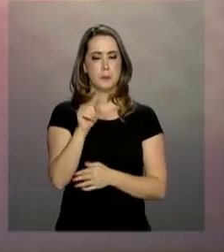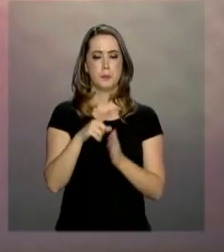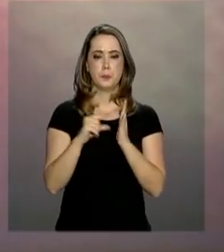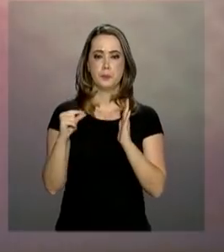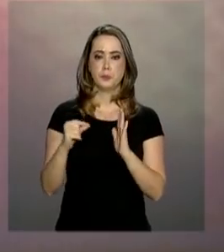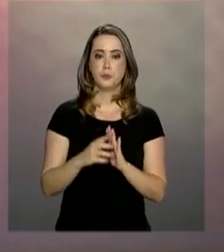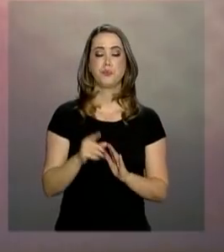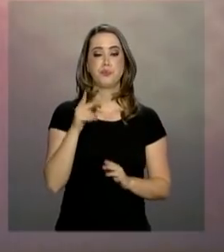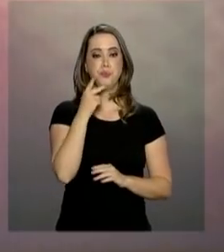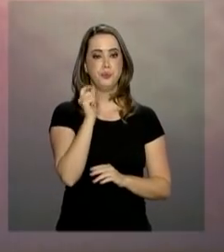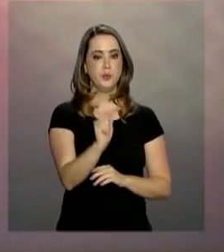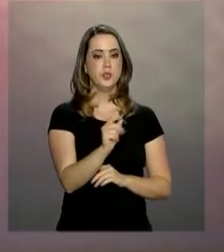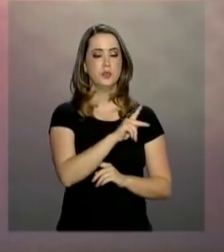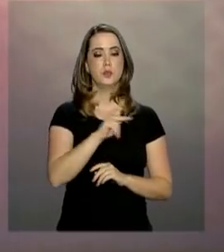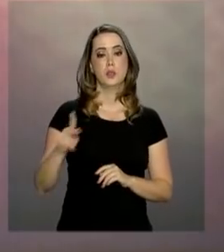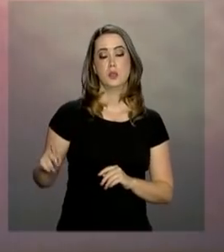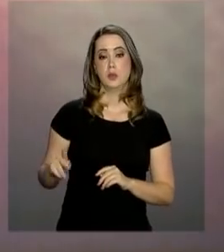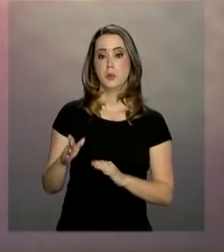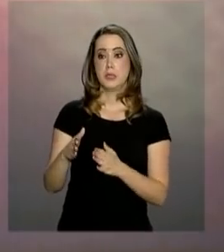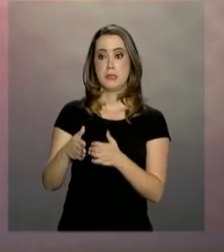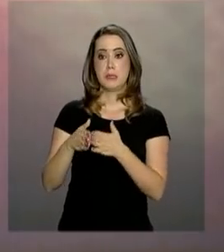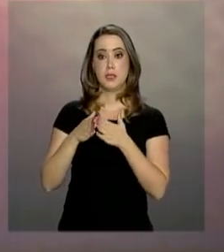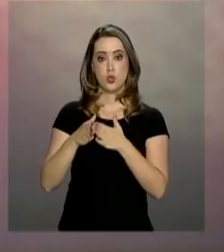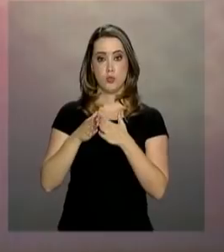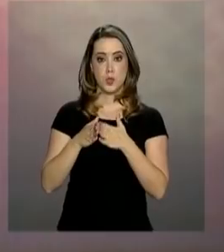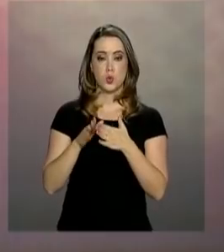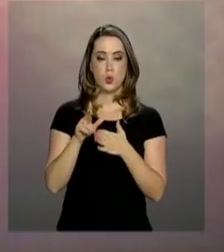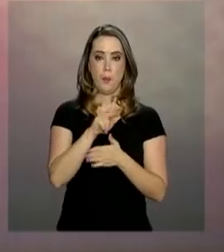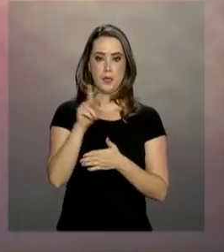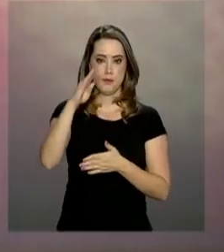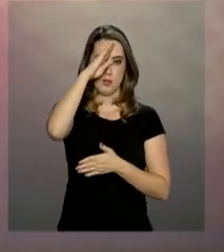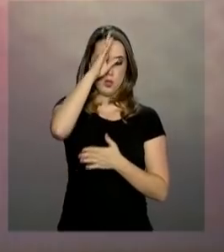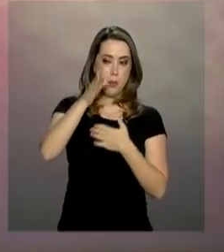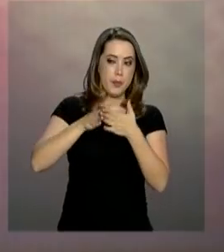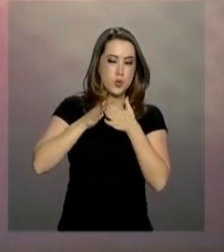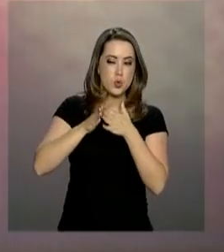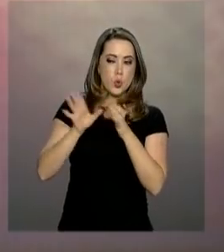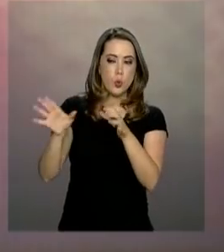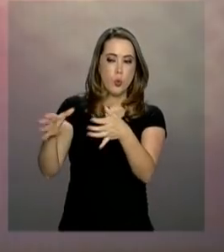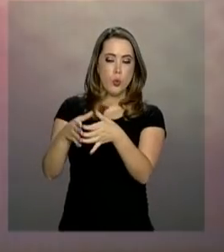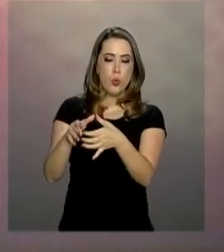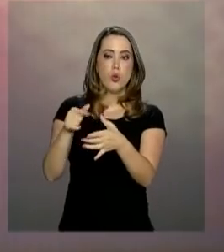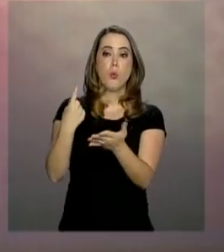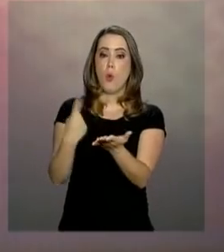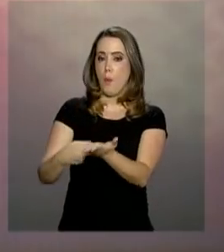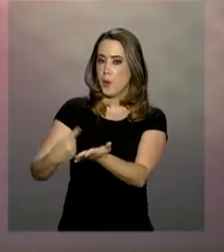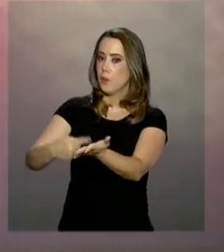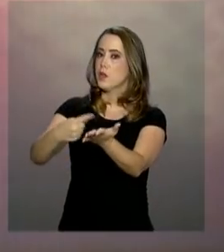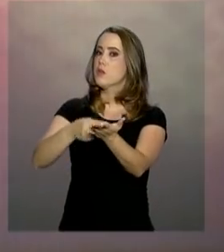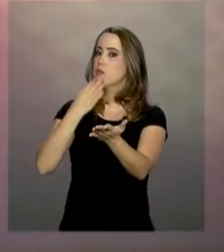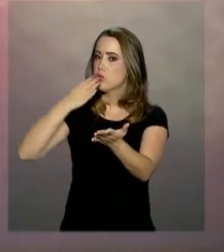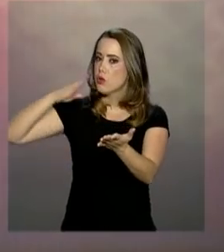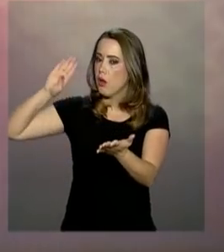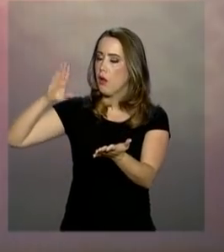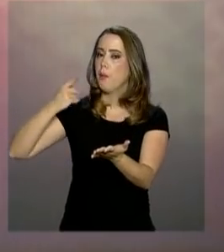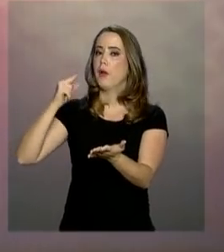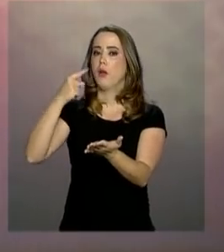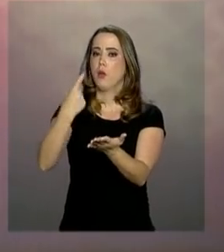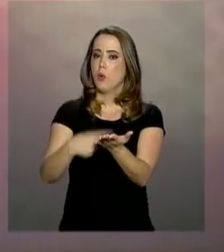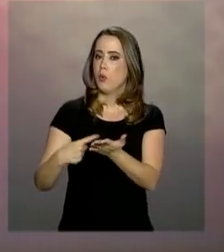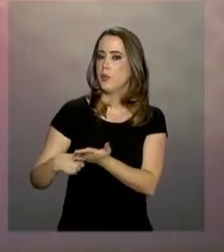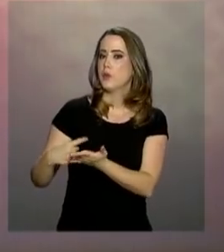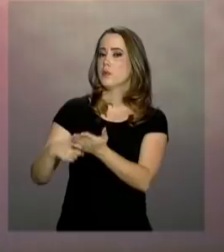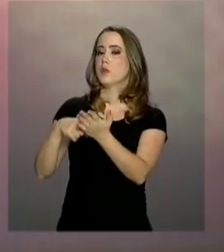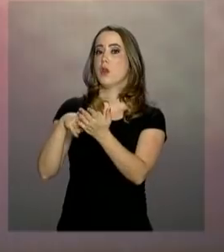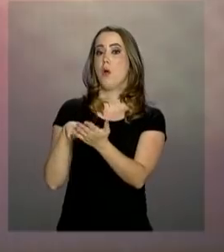do Planalto. Disse que o presidente pediu que a equipe colocasse em prática os compromissos de campanha, como as matérias